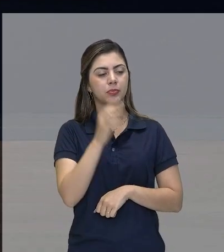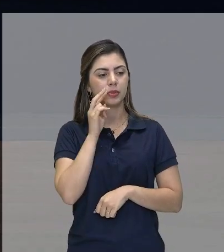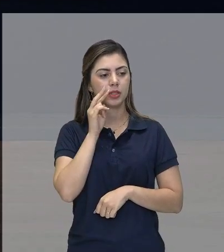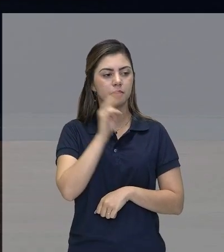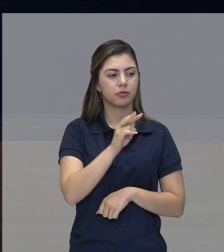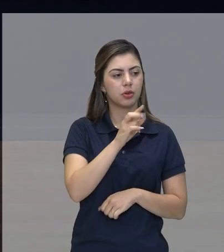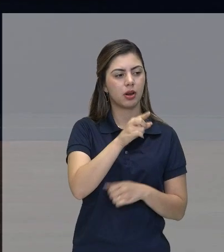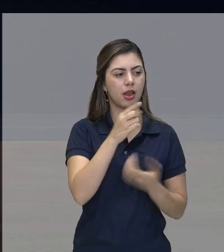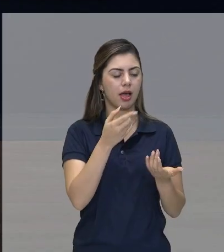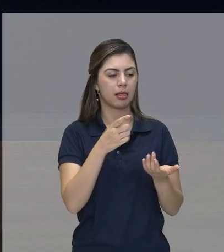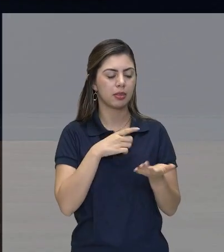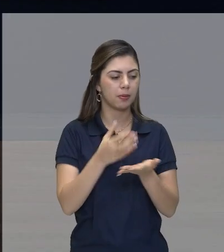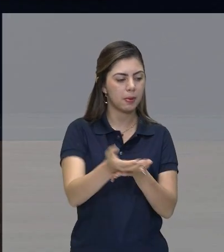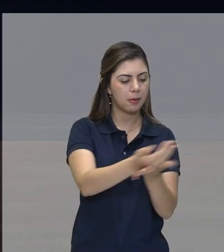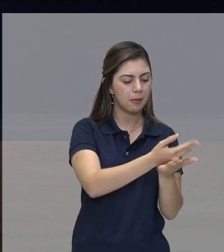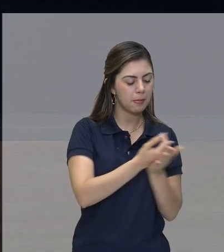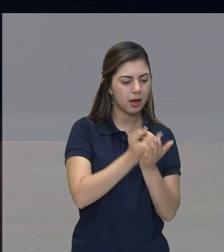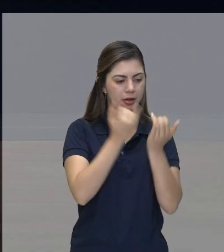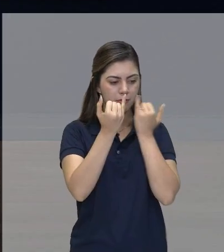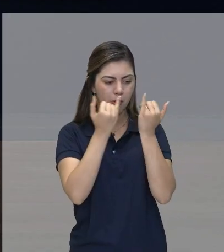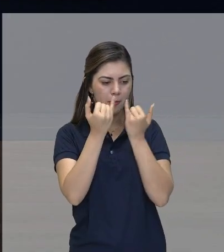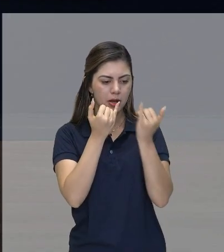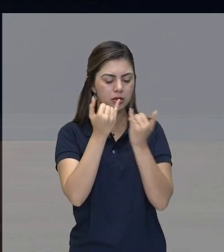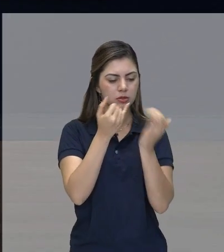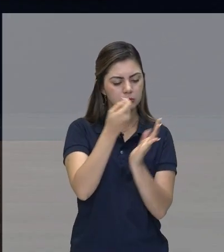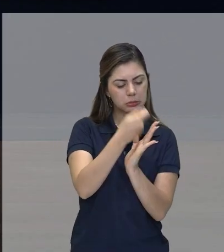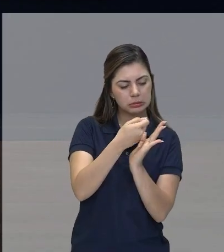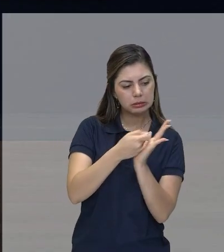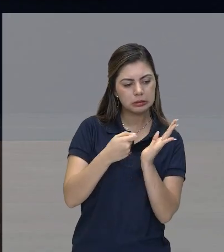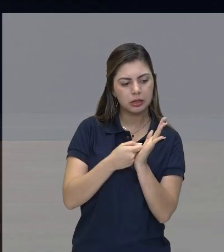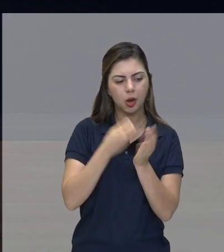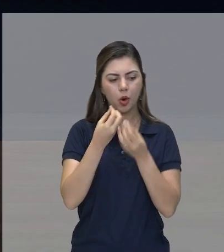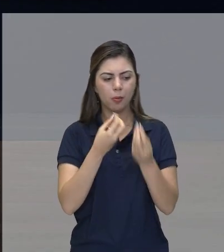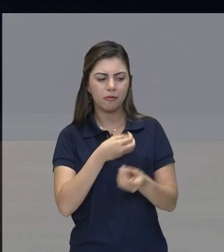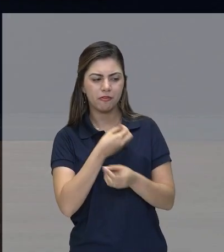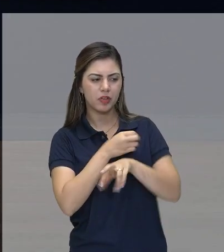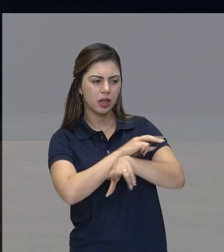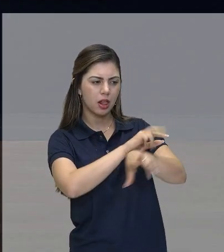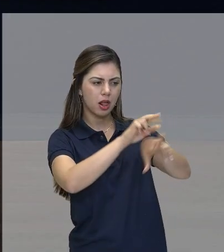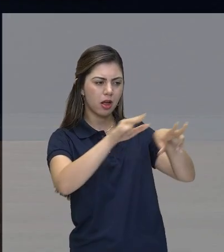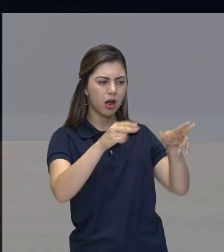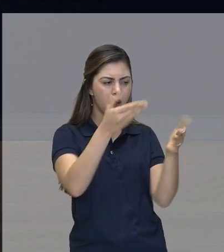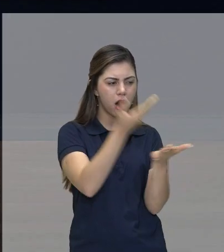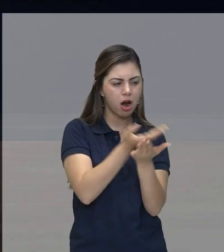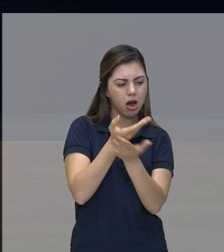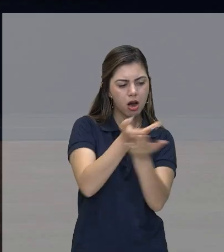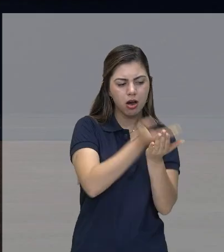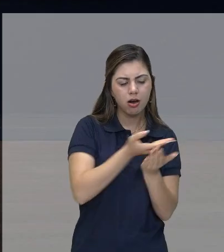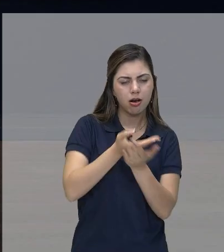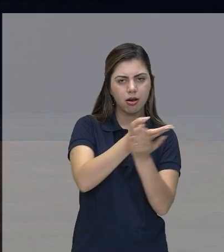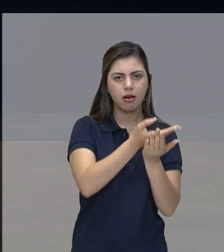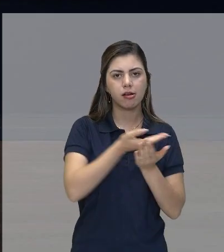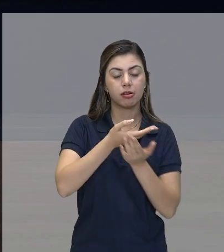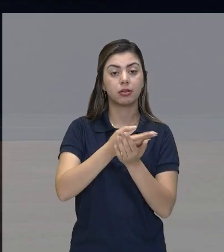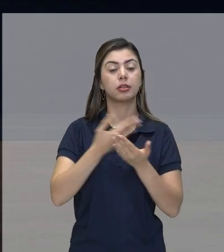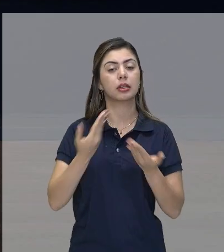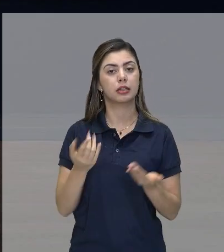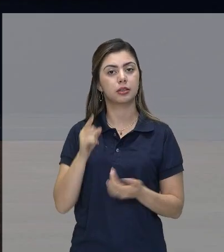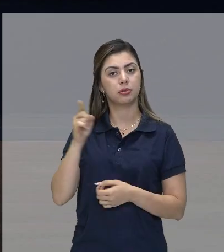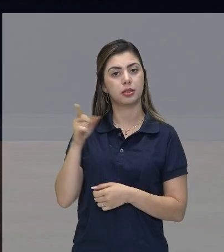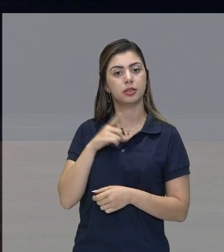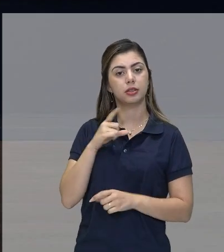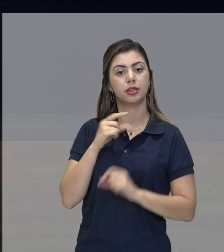fez anotações detalhadas, refletiu sobre a diversidade da vida. E aí, algumas das observações mais